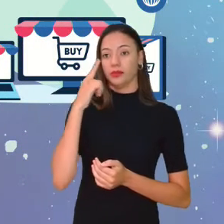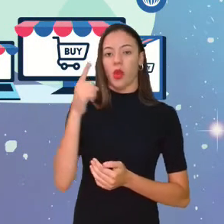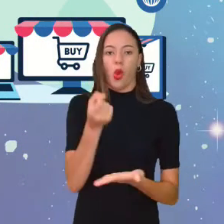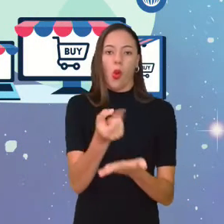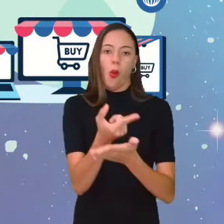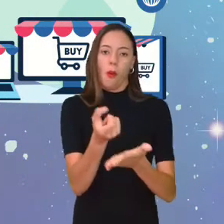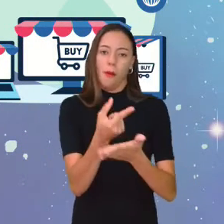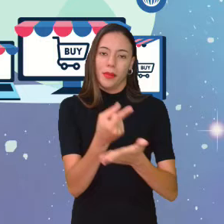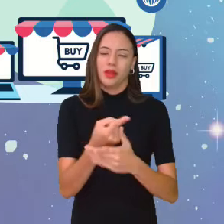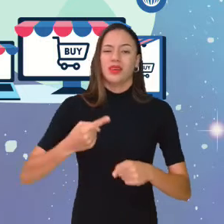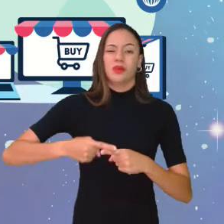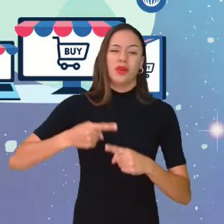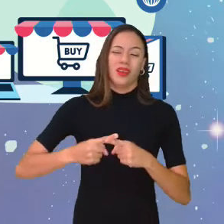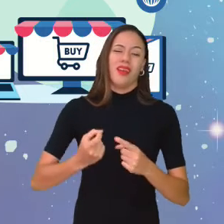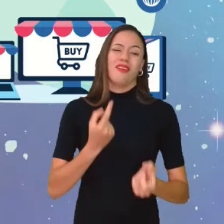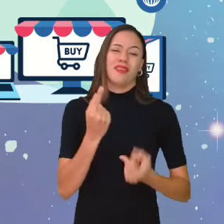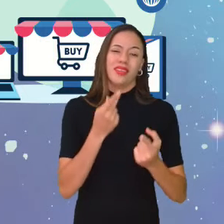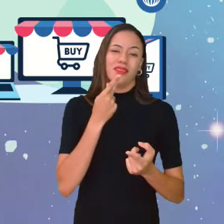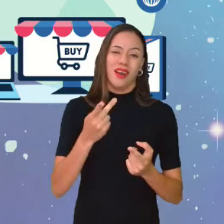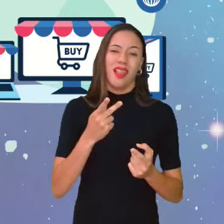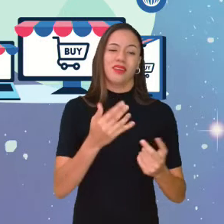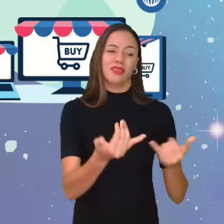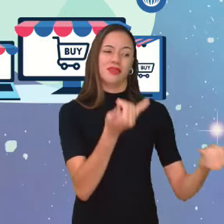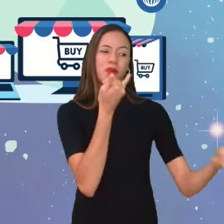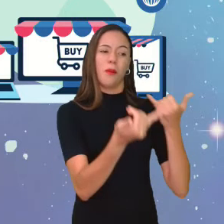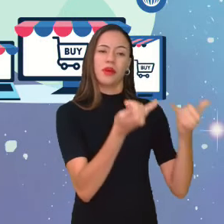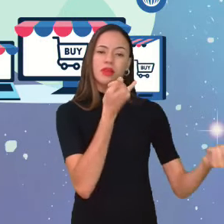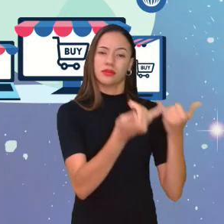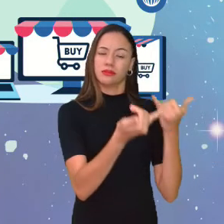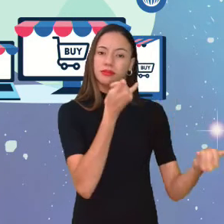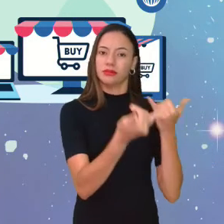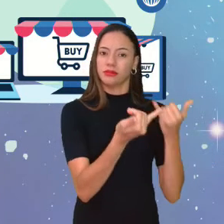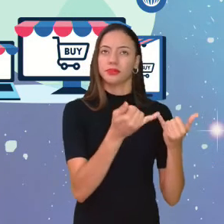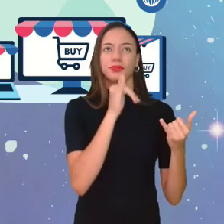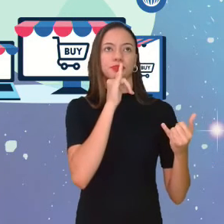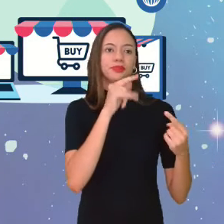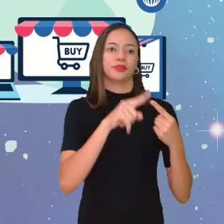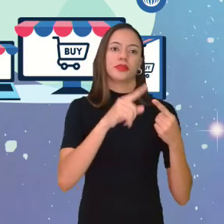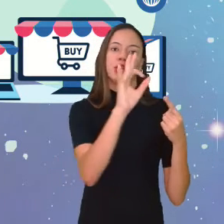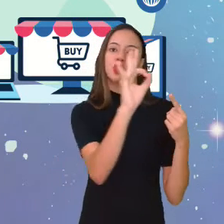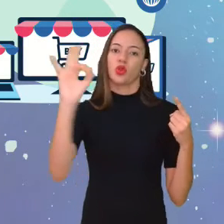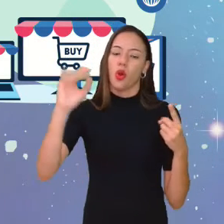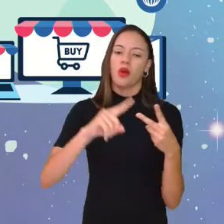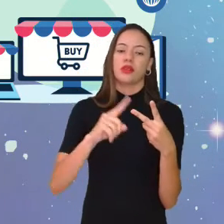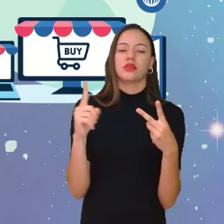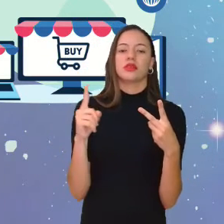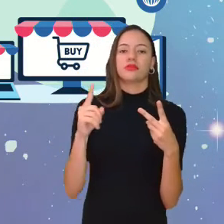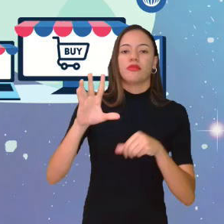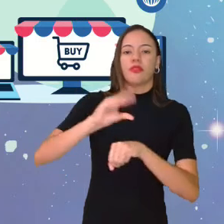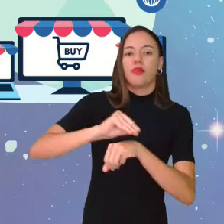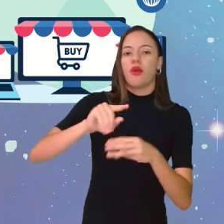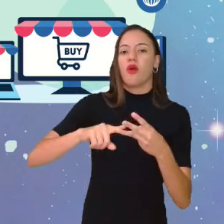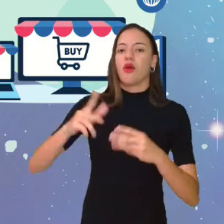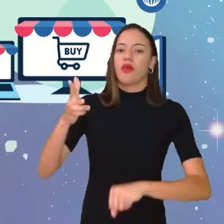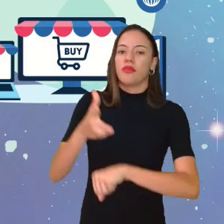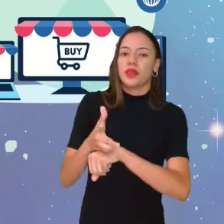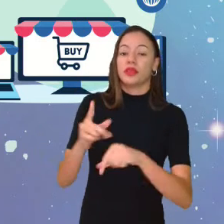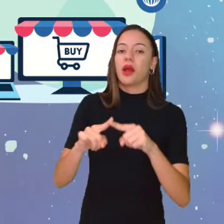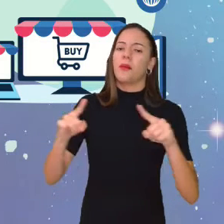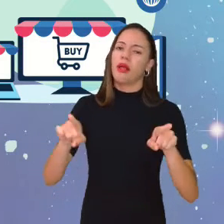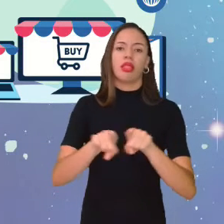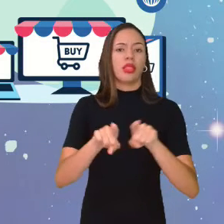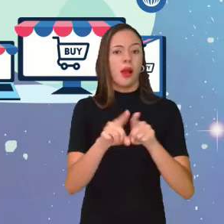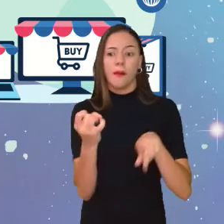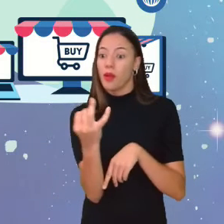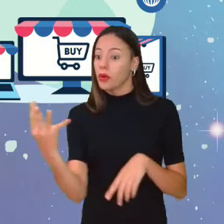né? Porque às vezes a gente fala muito dessas informações com stories, com fotos, vídeos, essas coisas, mas também